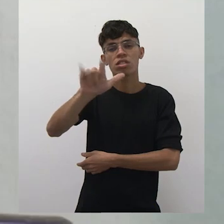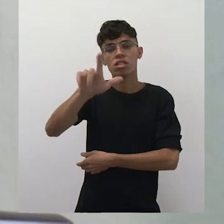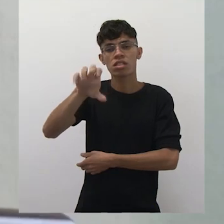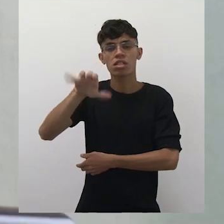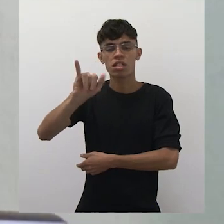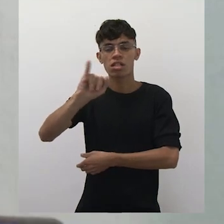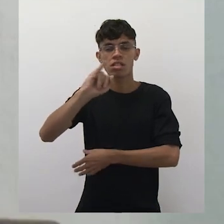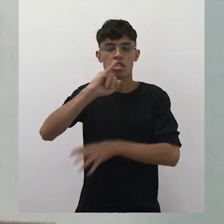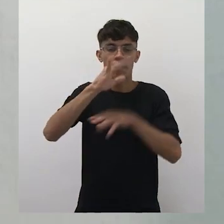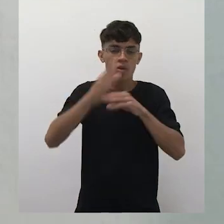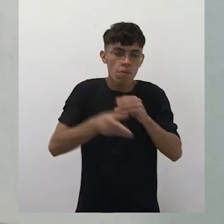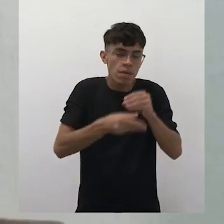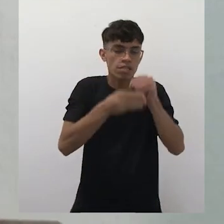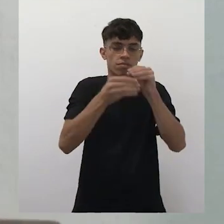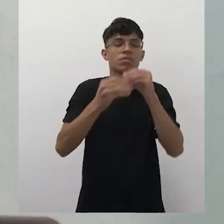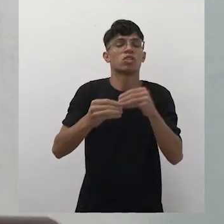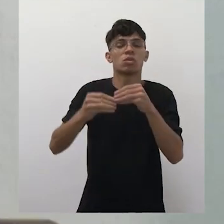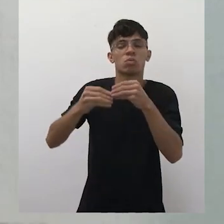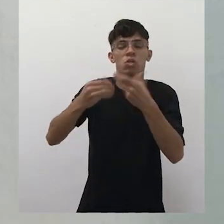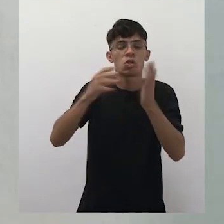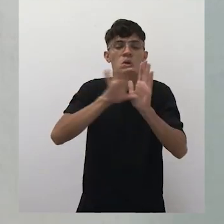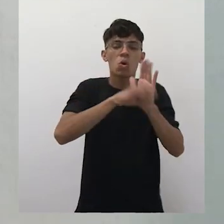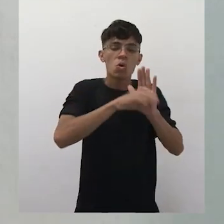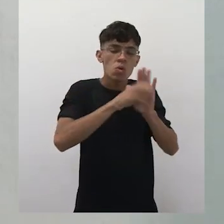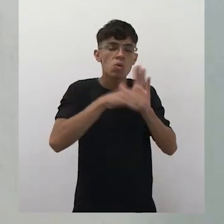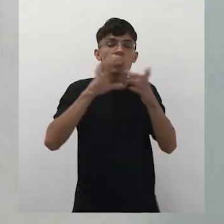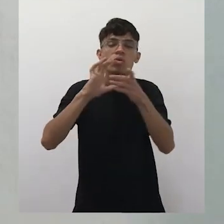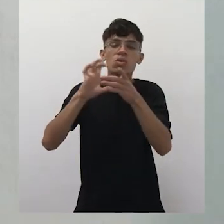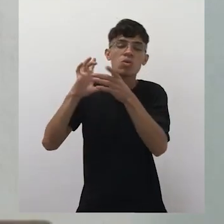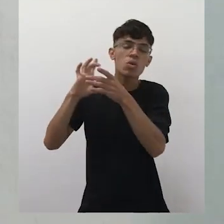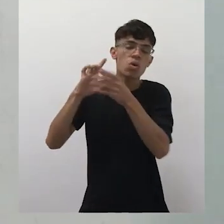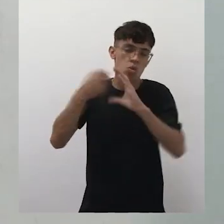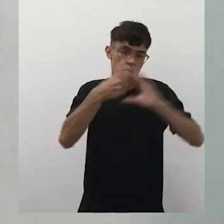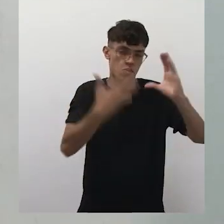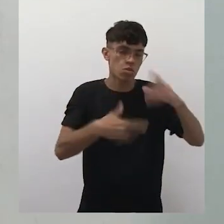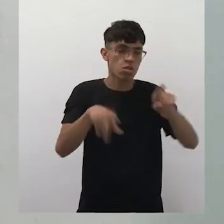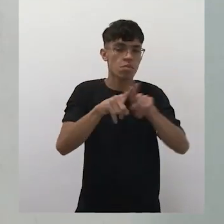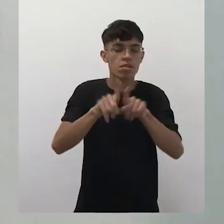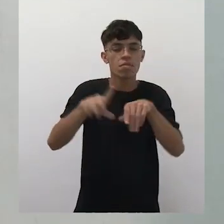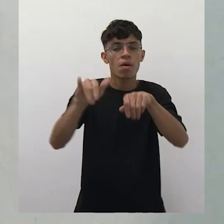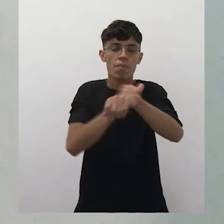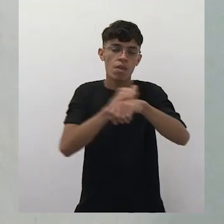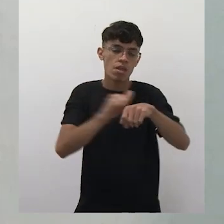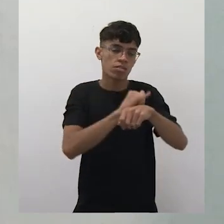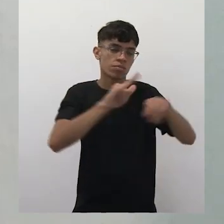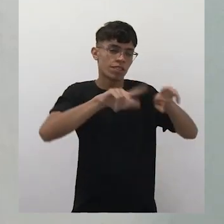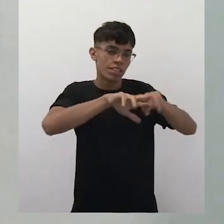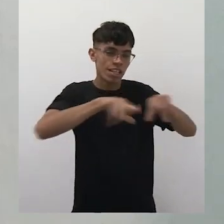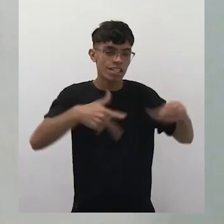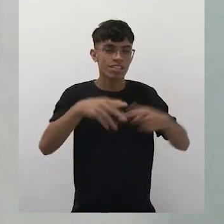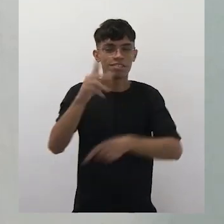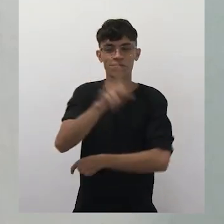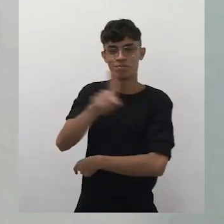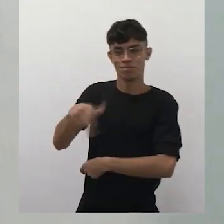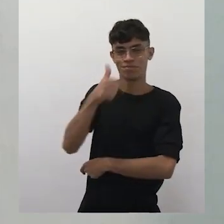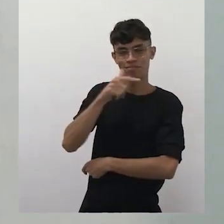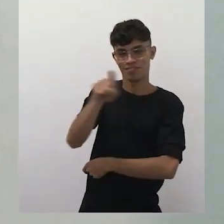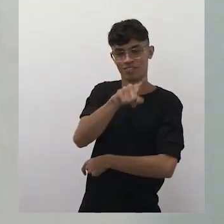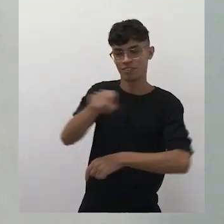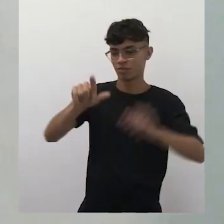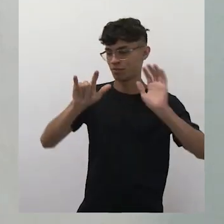conteúdo e faz retomadas. São várias estratégias aqui, Marcelo. Professores, vocês estão